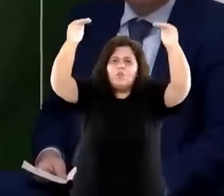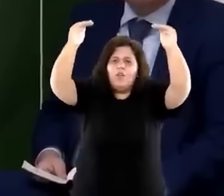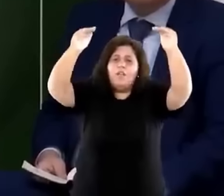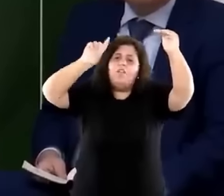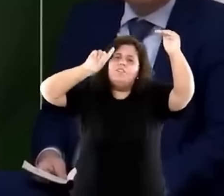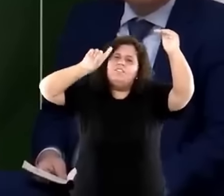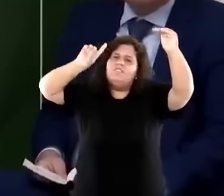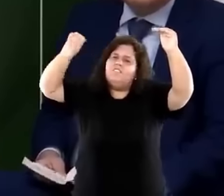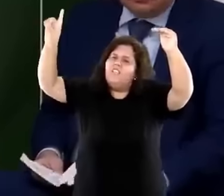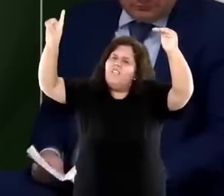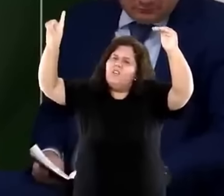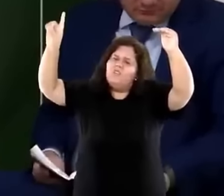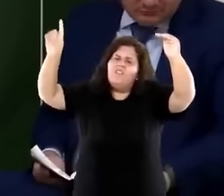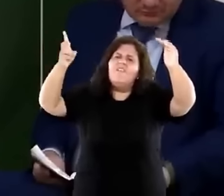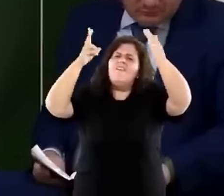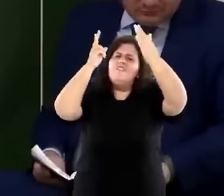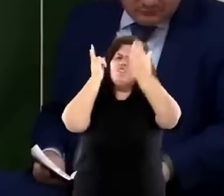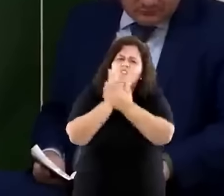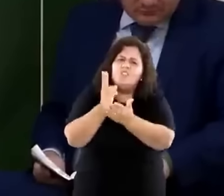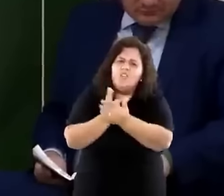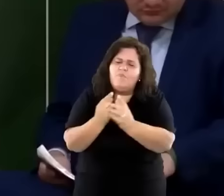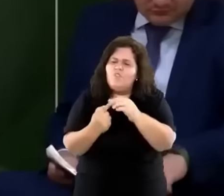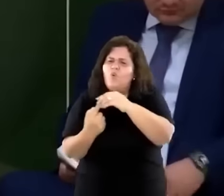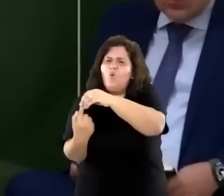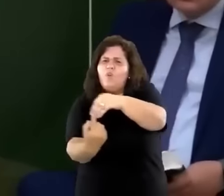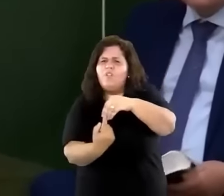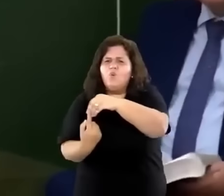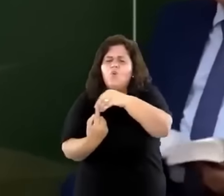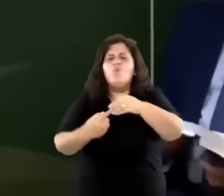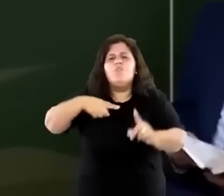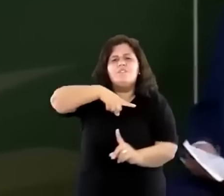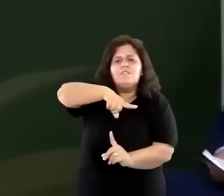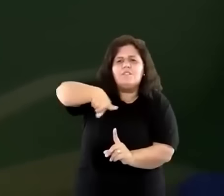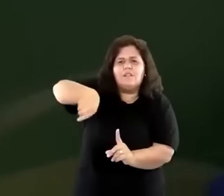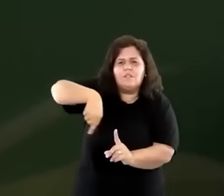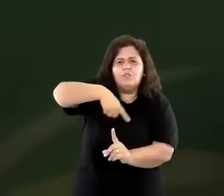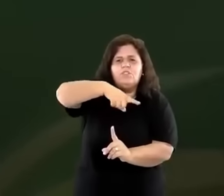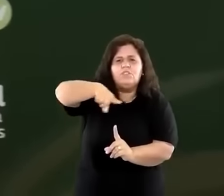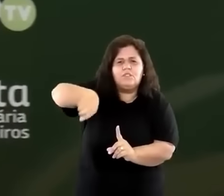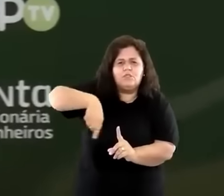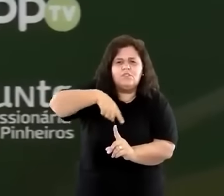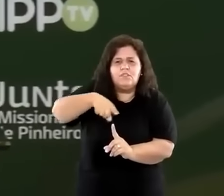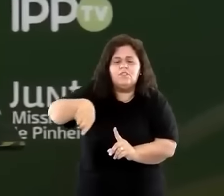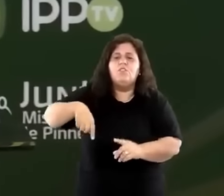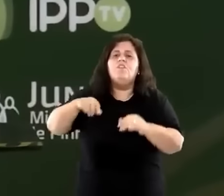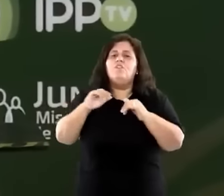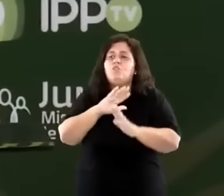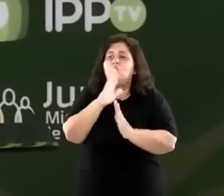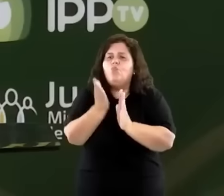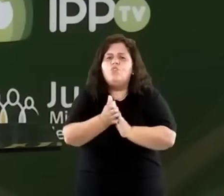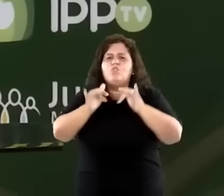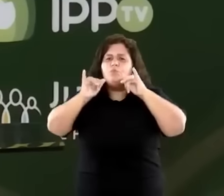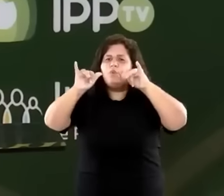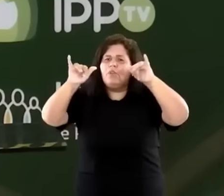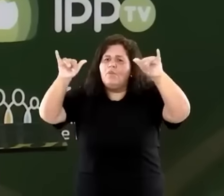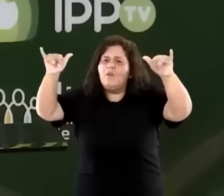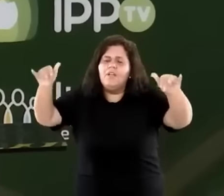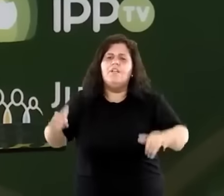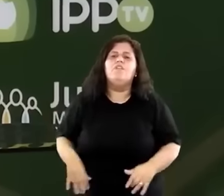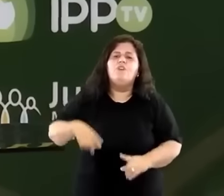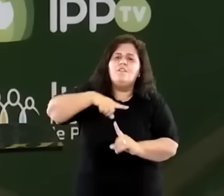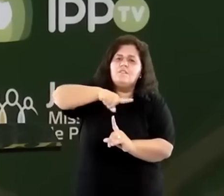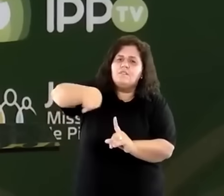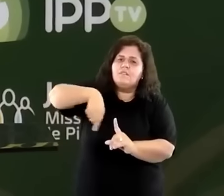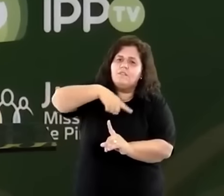é totalmente Santo e é isso que os seres viventes estão proclamando a grande santidade de